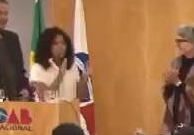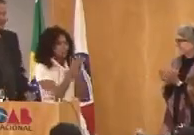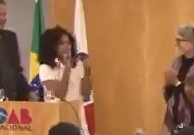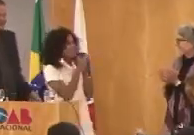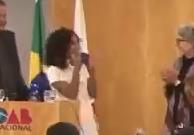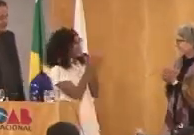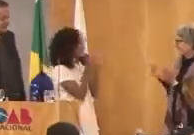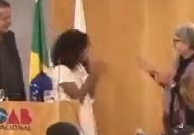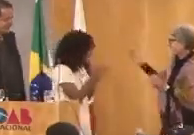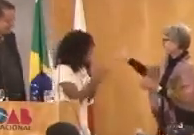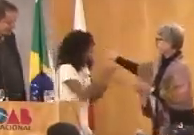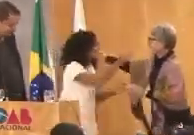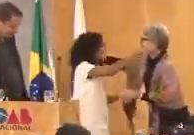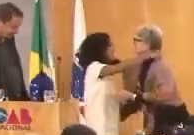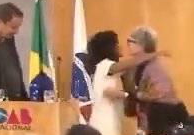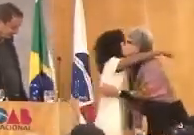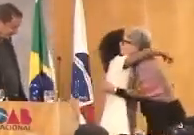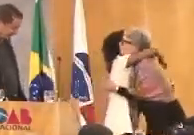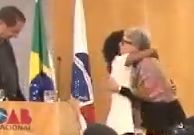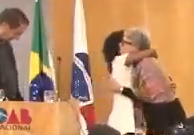obrigada.